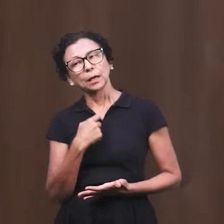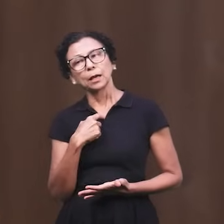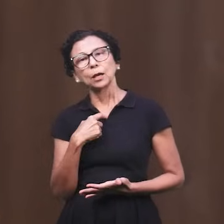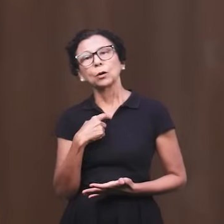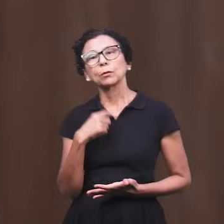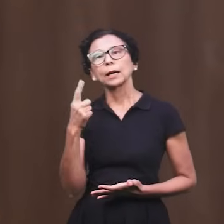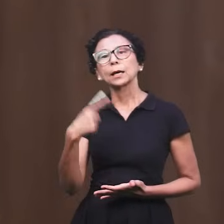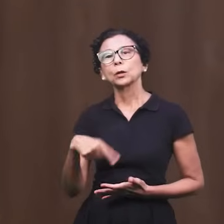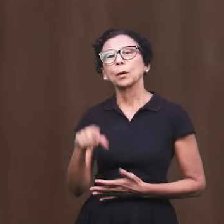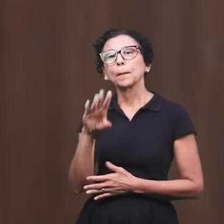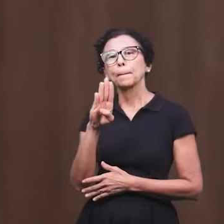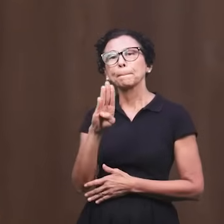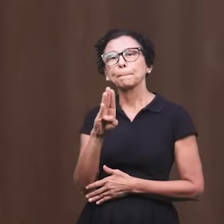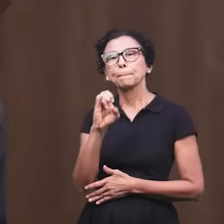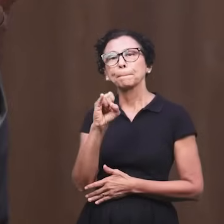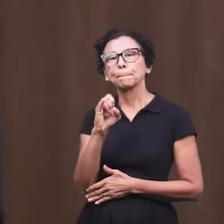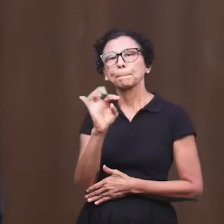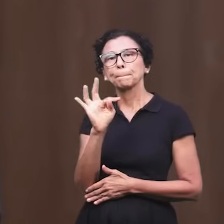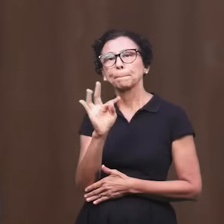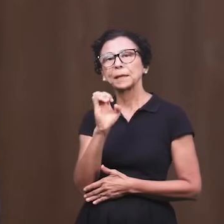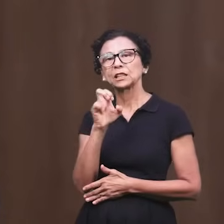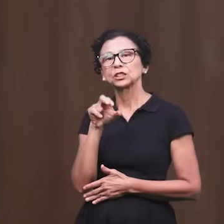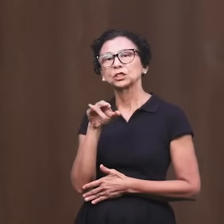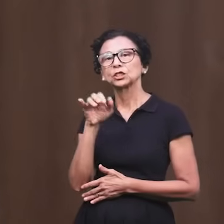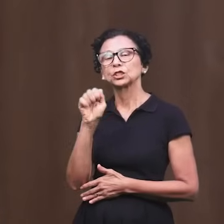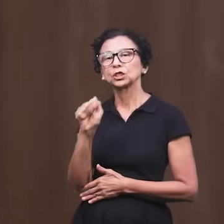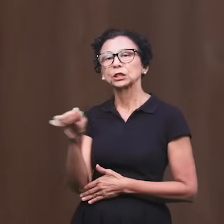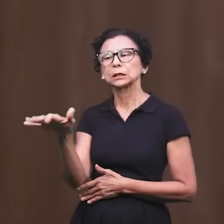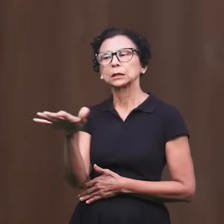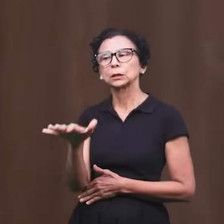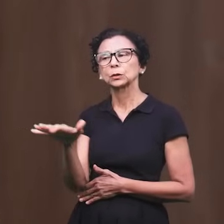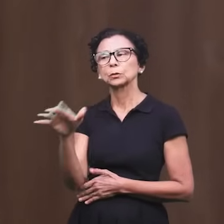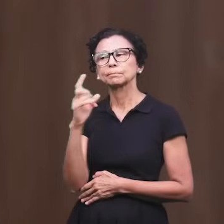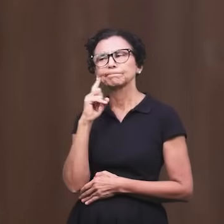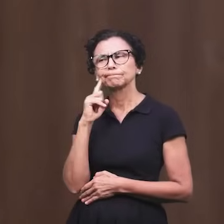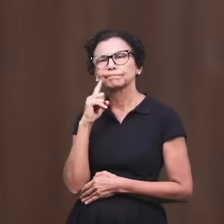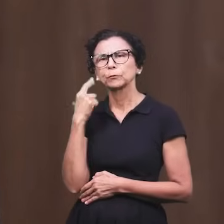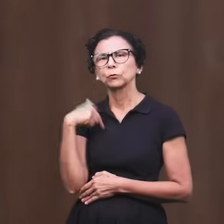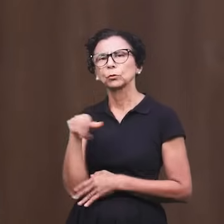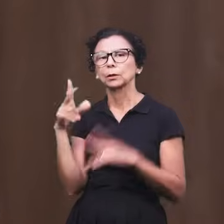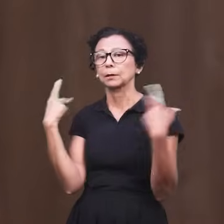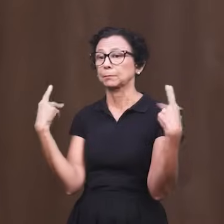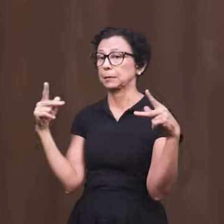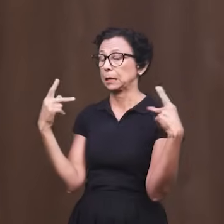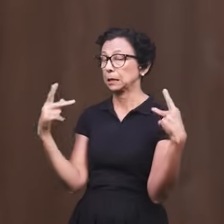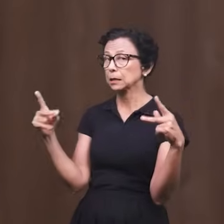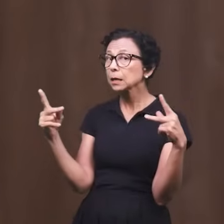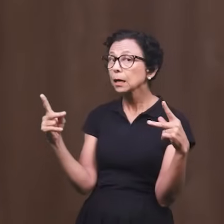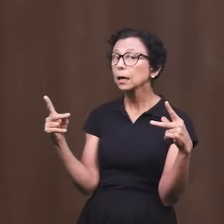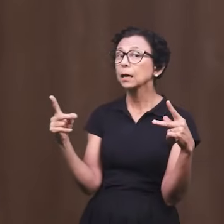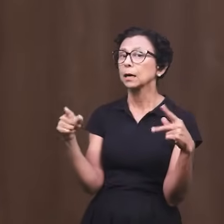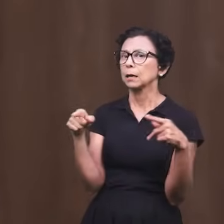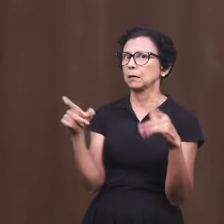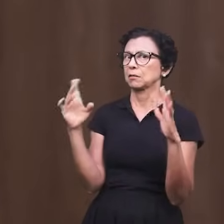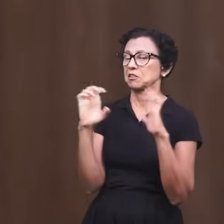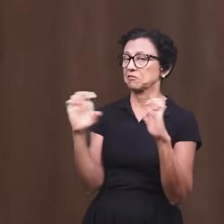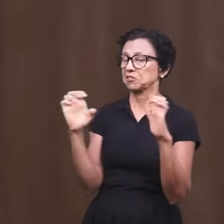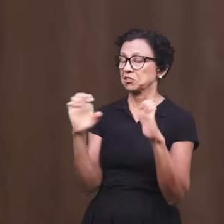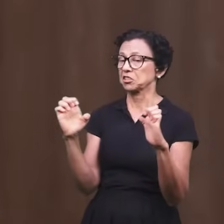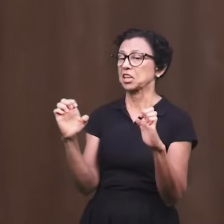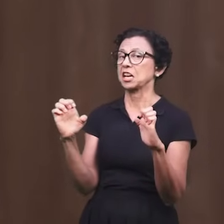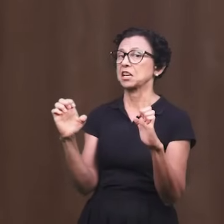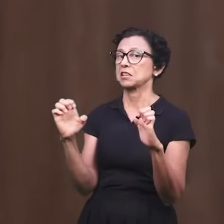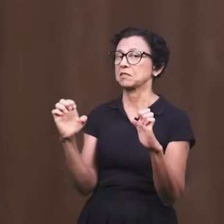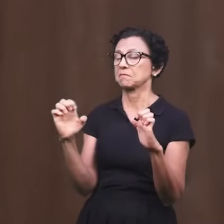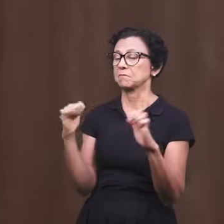quero ir para a Bitínia. Olha, eu acho que eu tenho que pregar na Bitínia, porque é para lá que o evangelho lá vai